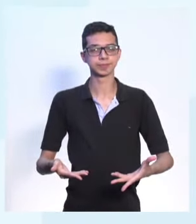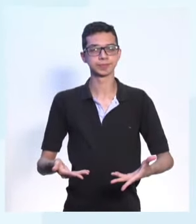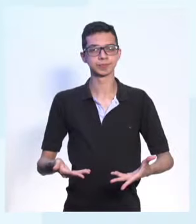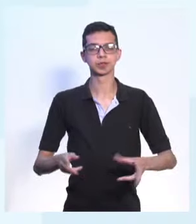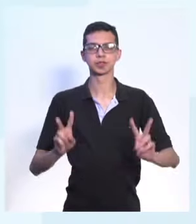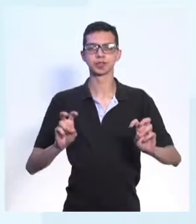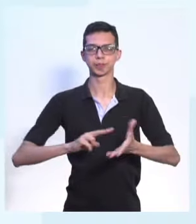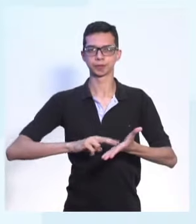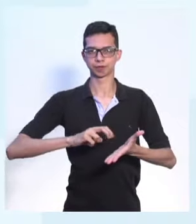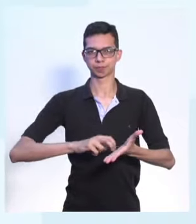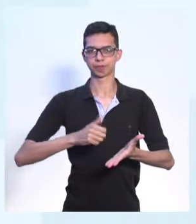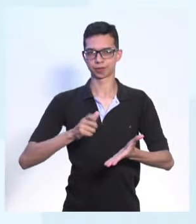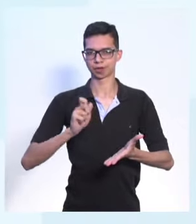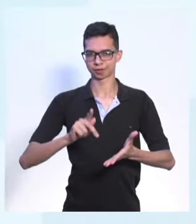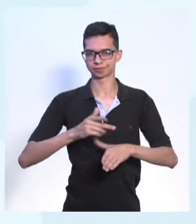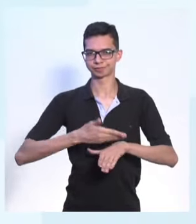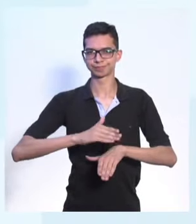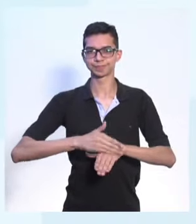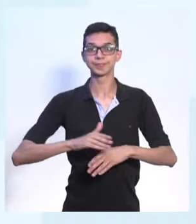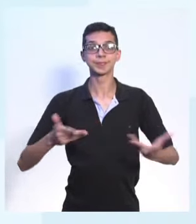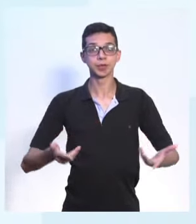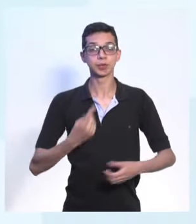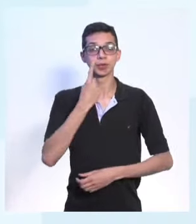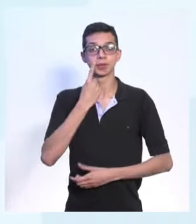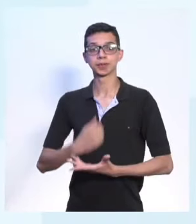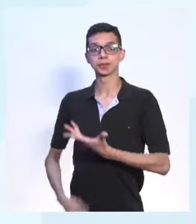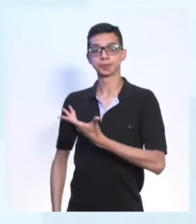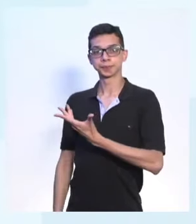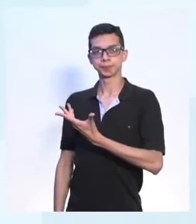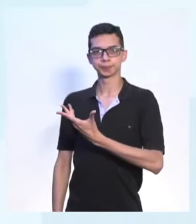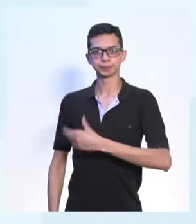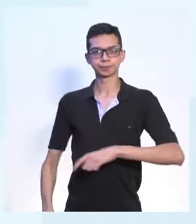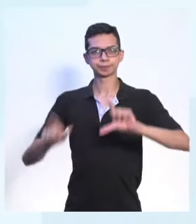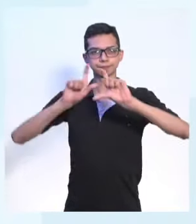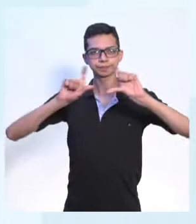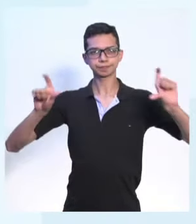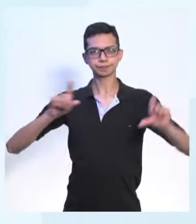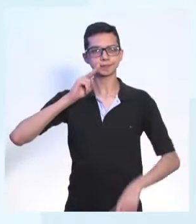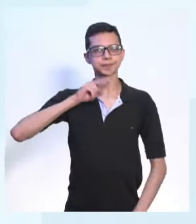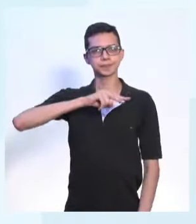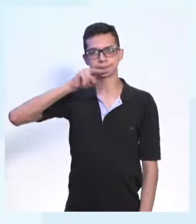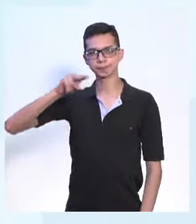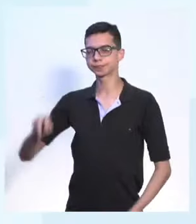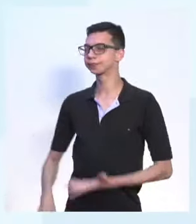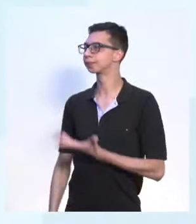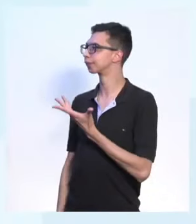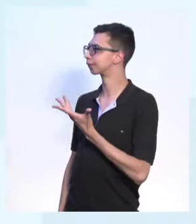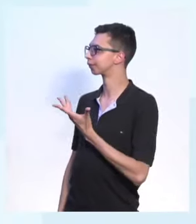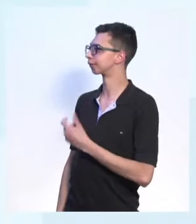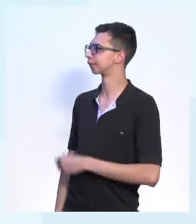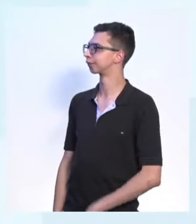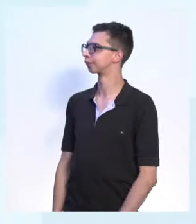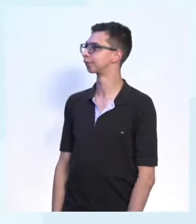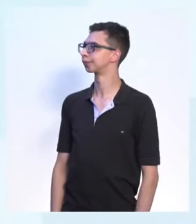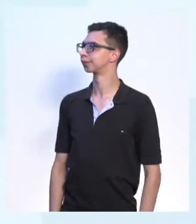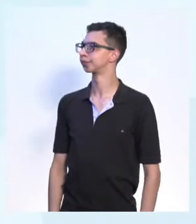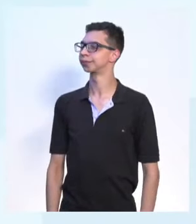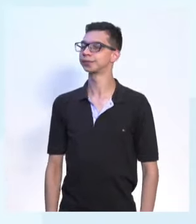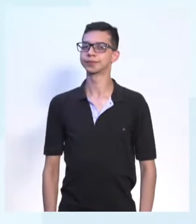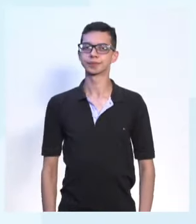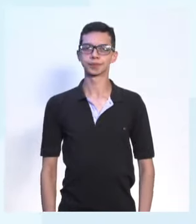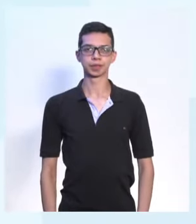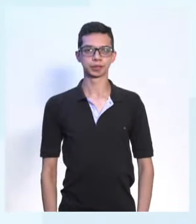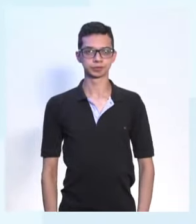o vocabulário. Tá? Então, ó, we are going to watch the first part of a video about renewable energy. Nós iremos assistir a primeira parte do